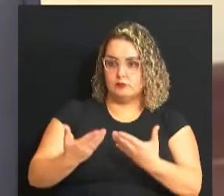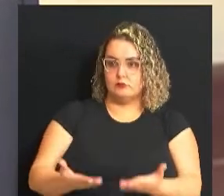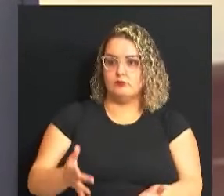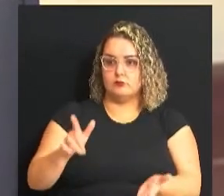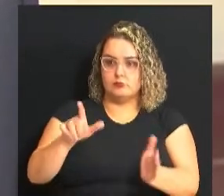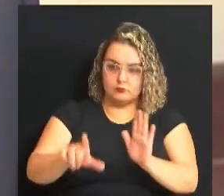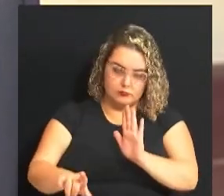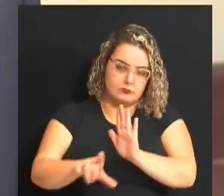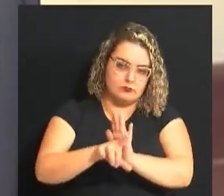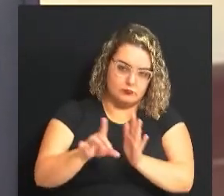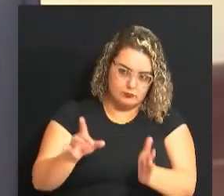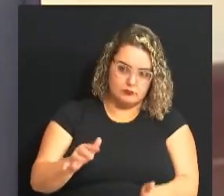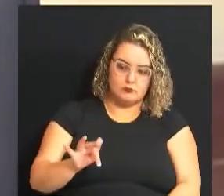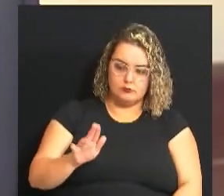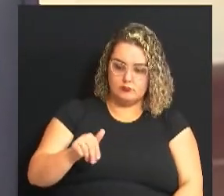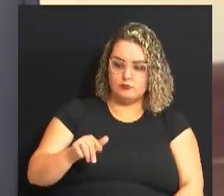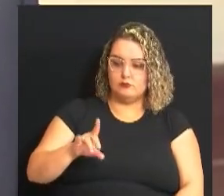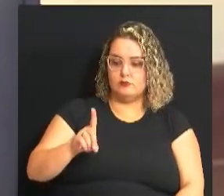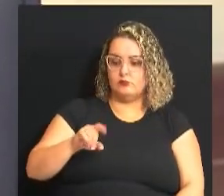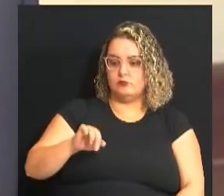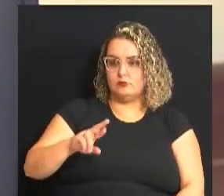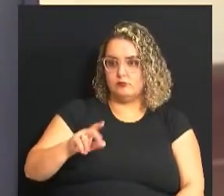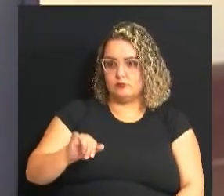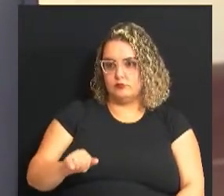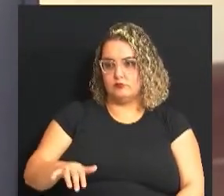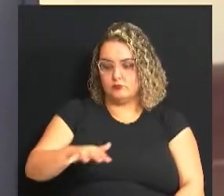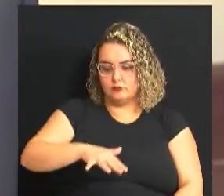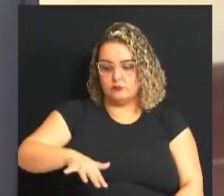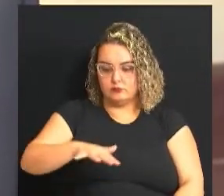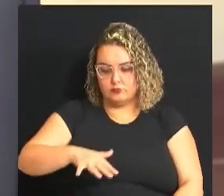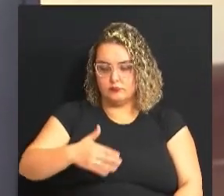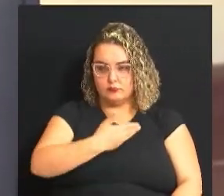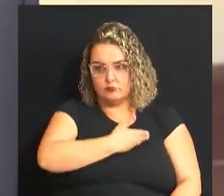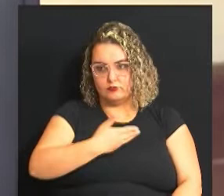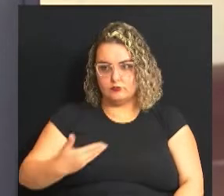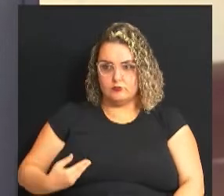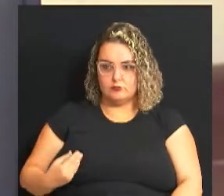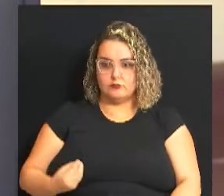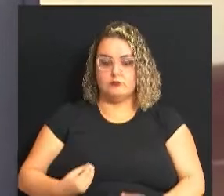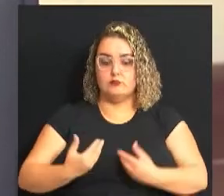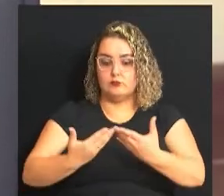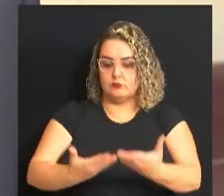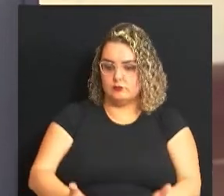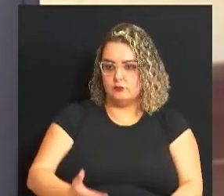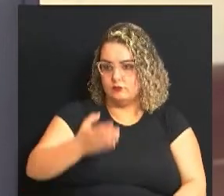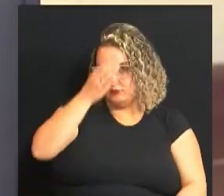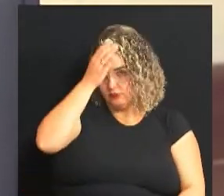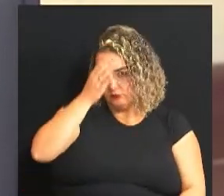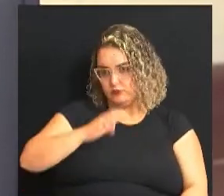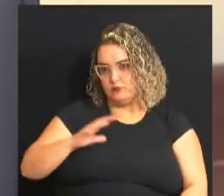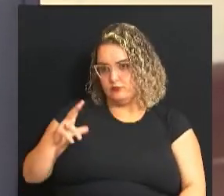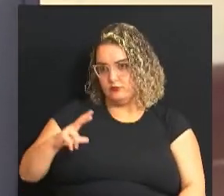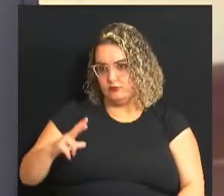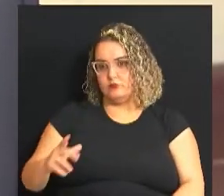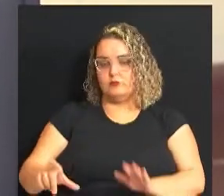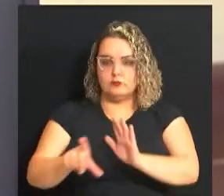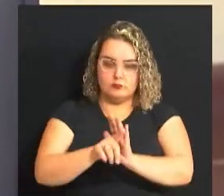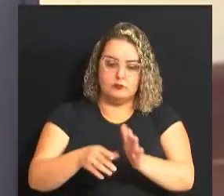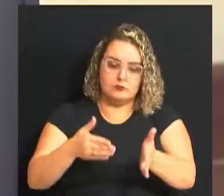fundiária. Afinal, você está pegando uma área pública e transferindo para um particular. E, então, a lei trouxe essa trava. A